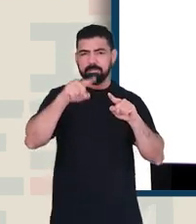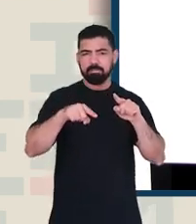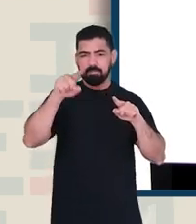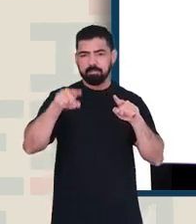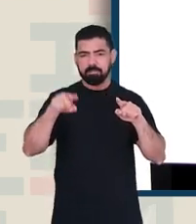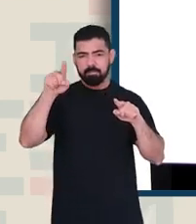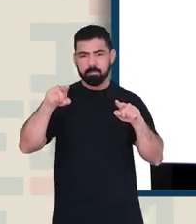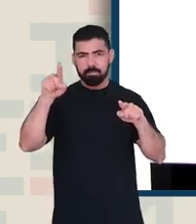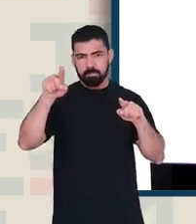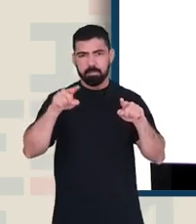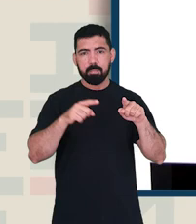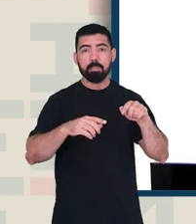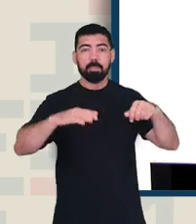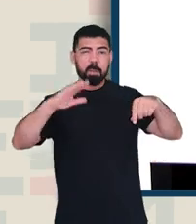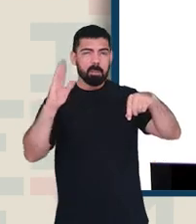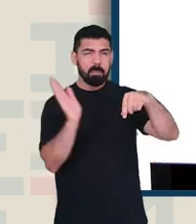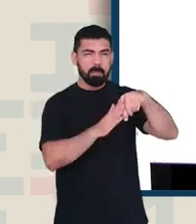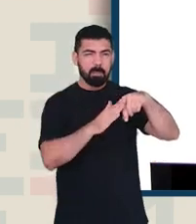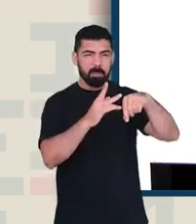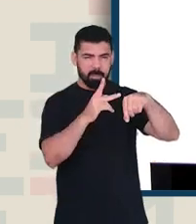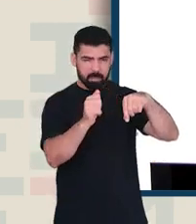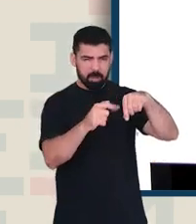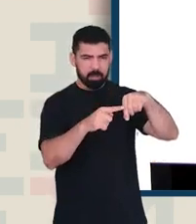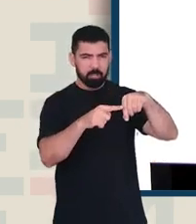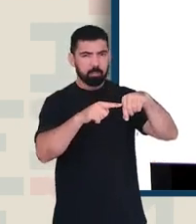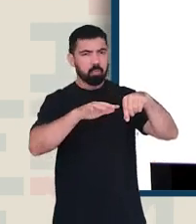Então, pam, pam,